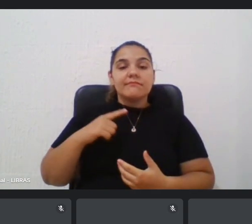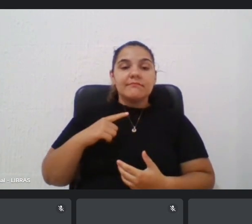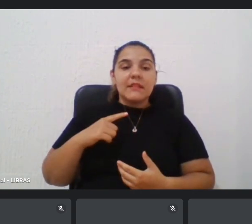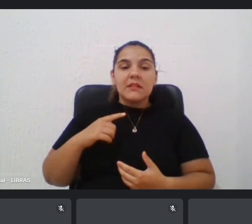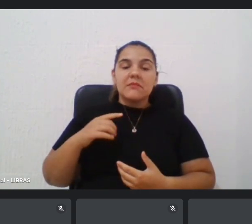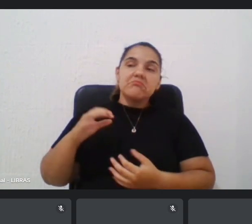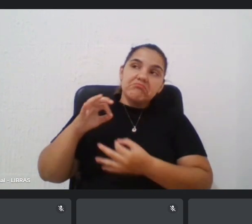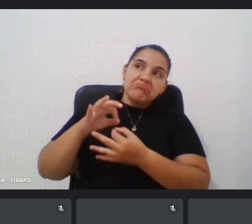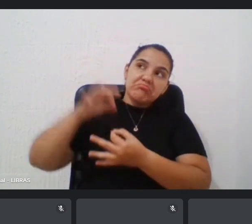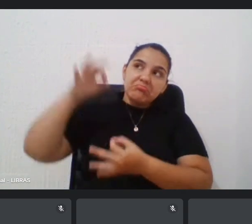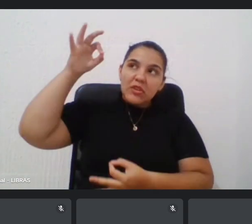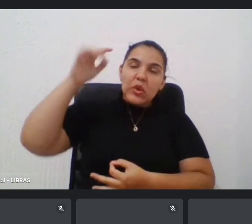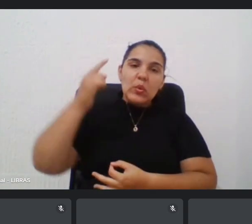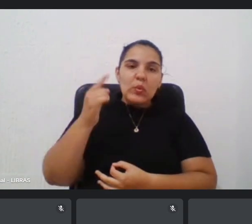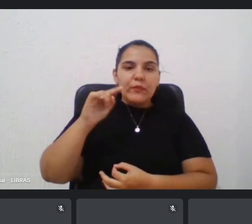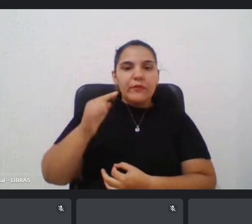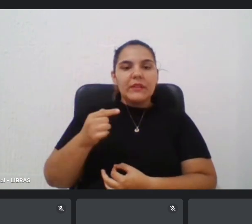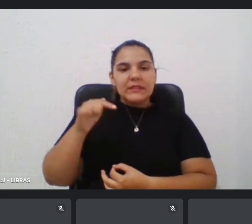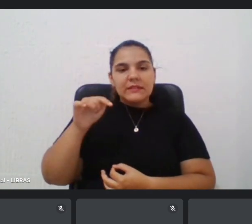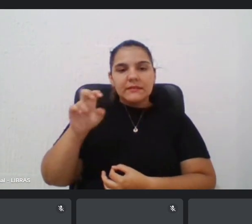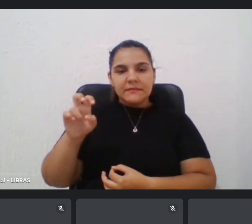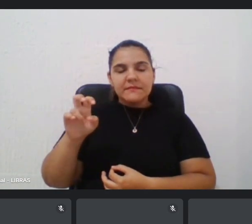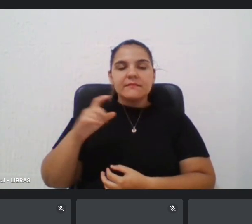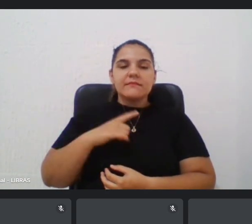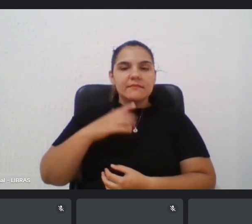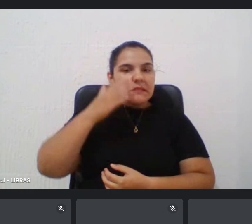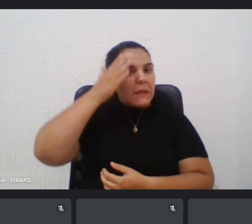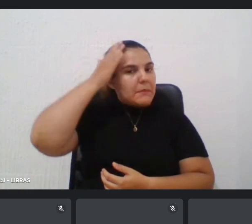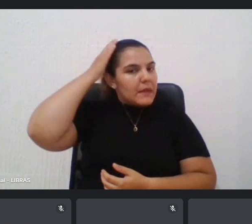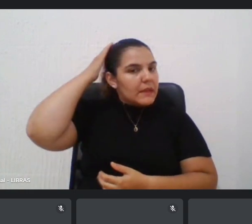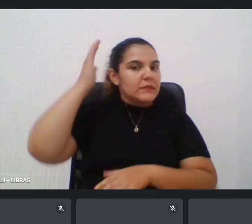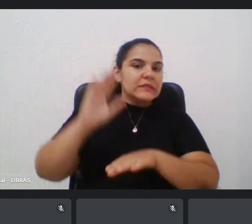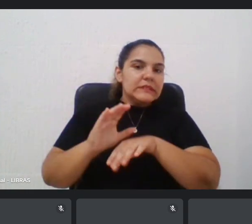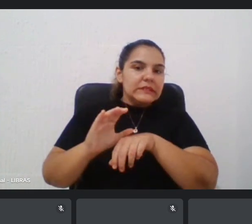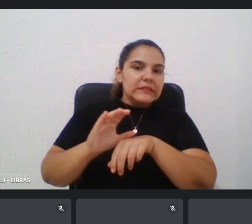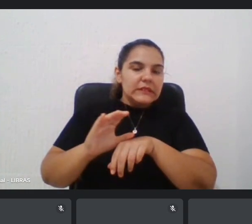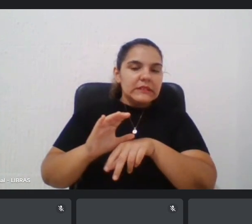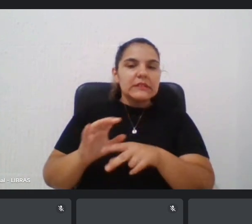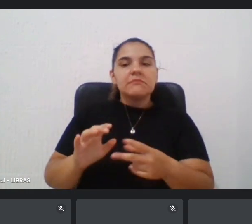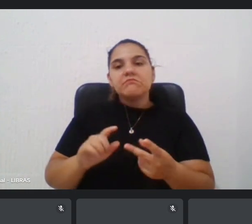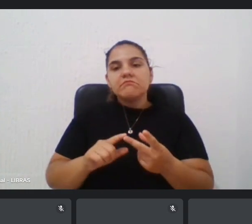tenho cabelo grisalho, barba grande grisalha e uso óculos.